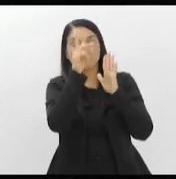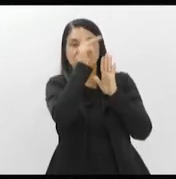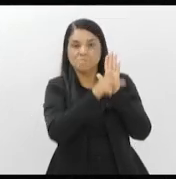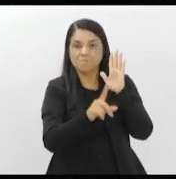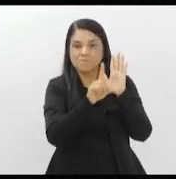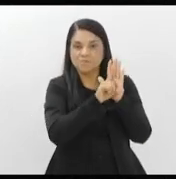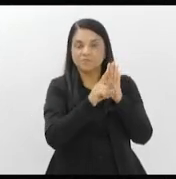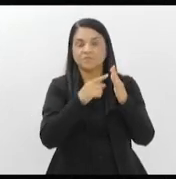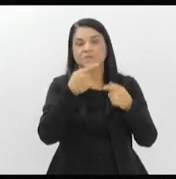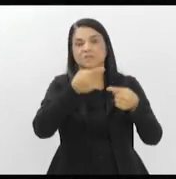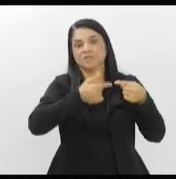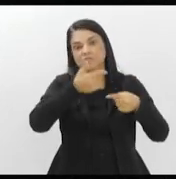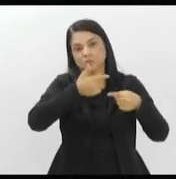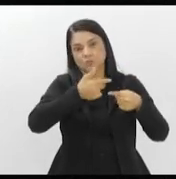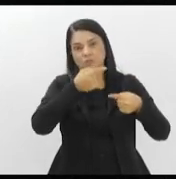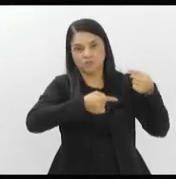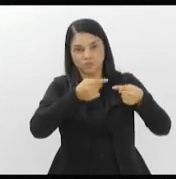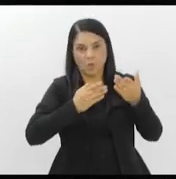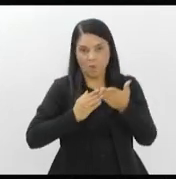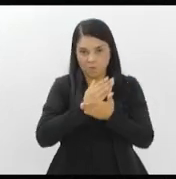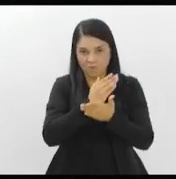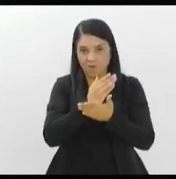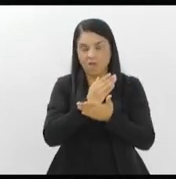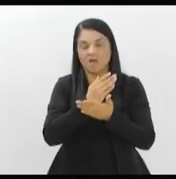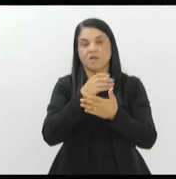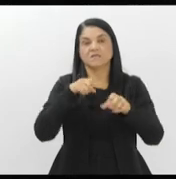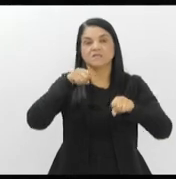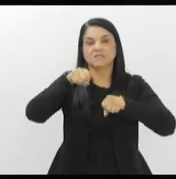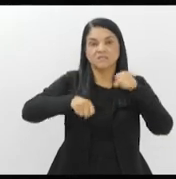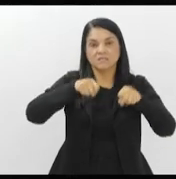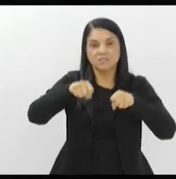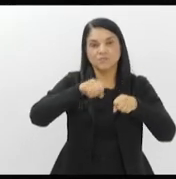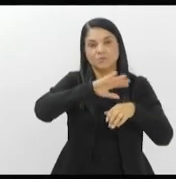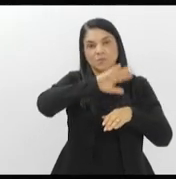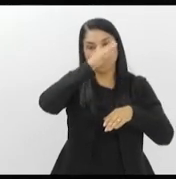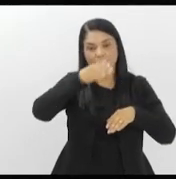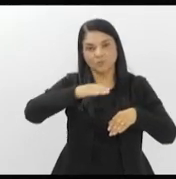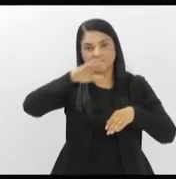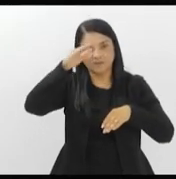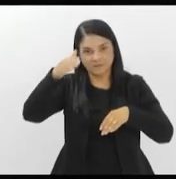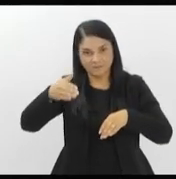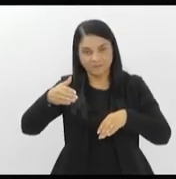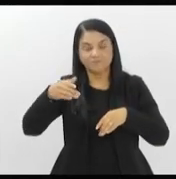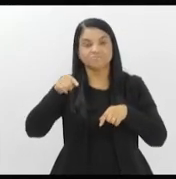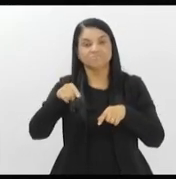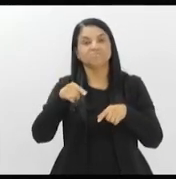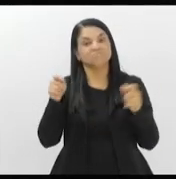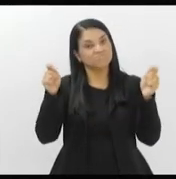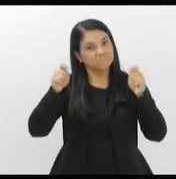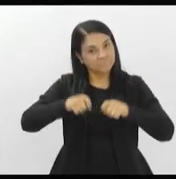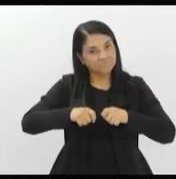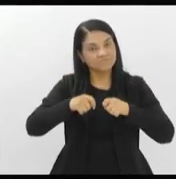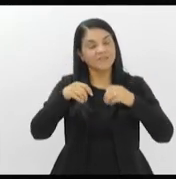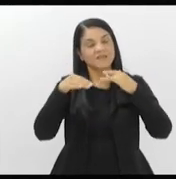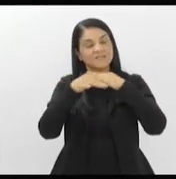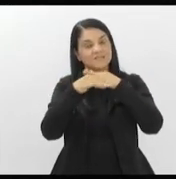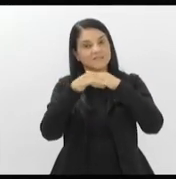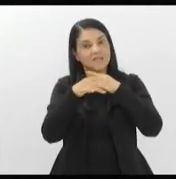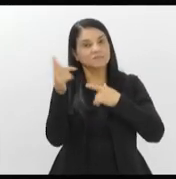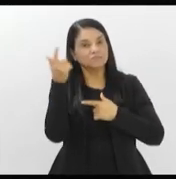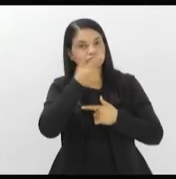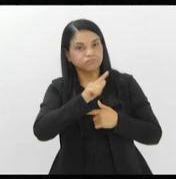discussão, do ciclismo em montanhas. E isso permite que a nossa cidade ganhe